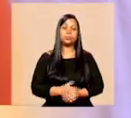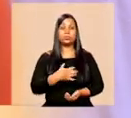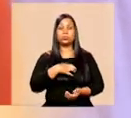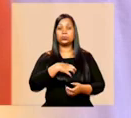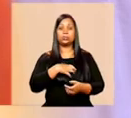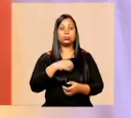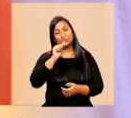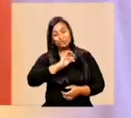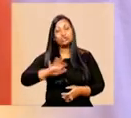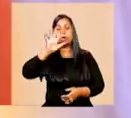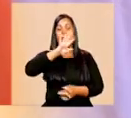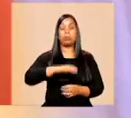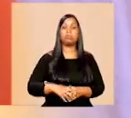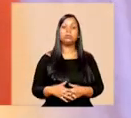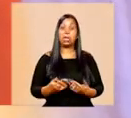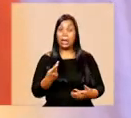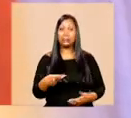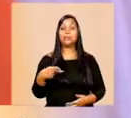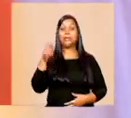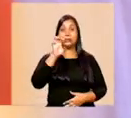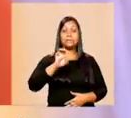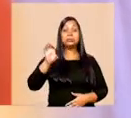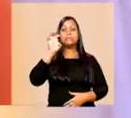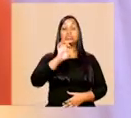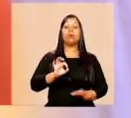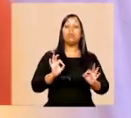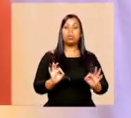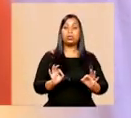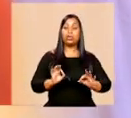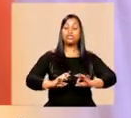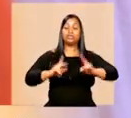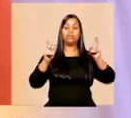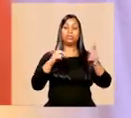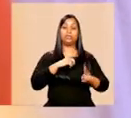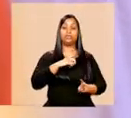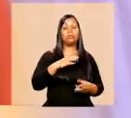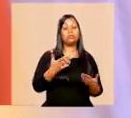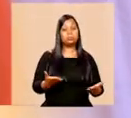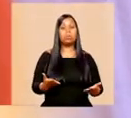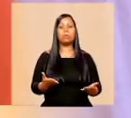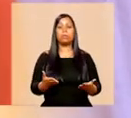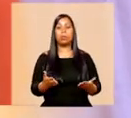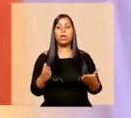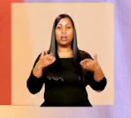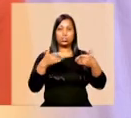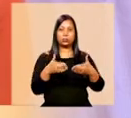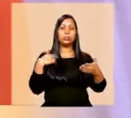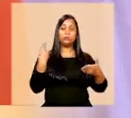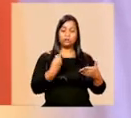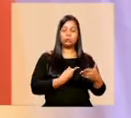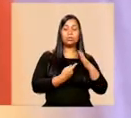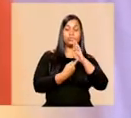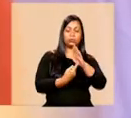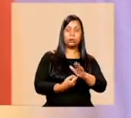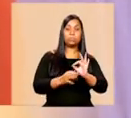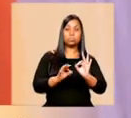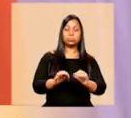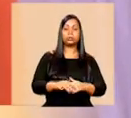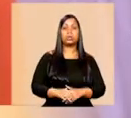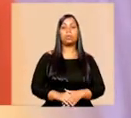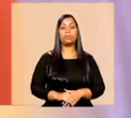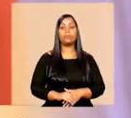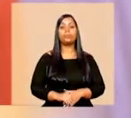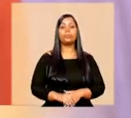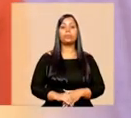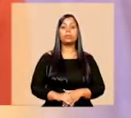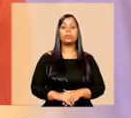De uma maneira geral, é isso. Aqui na nossa região a realidade é diferente, e né? acredito que está relacionado ao que nós já colocamos aqui,